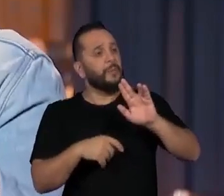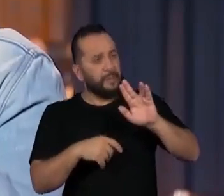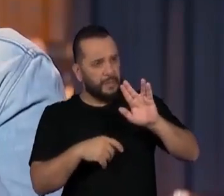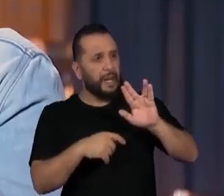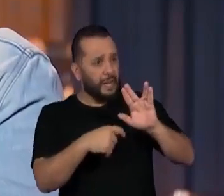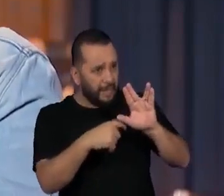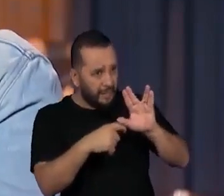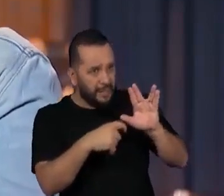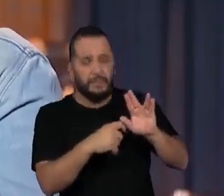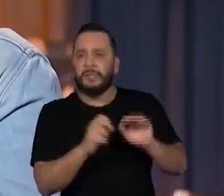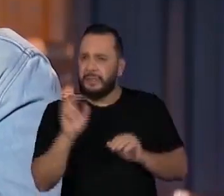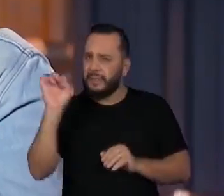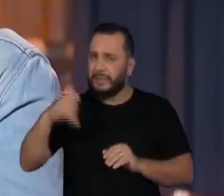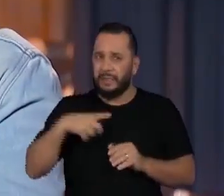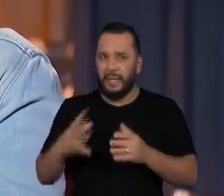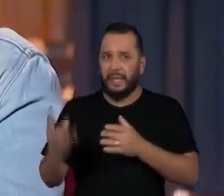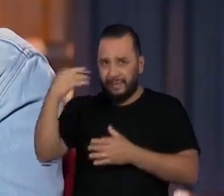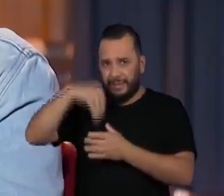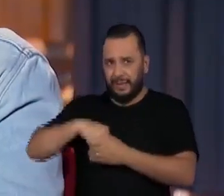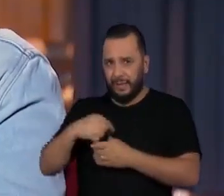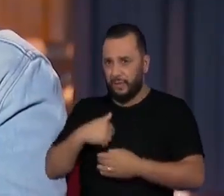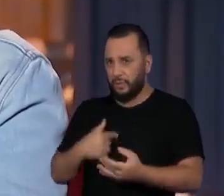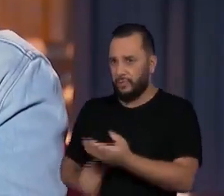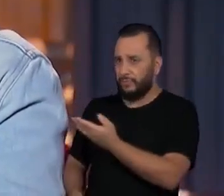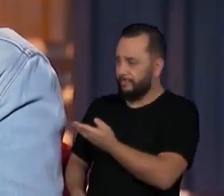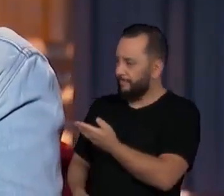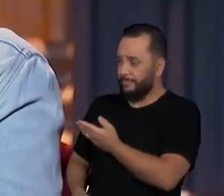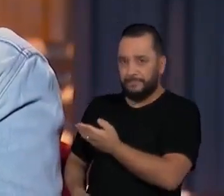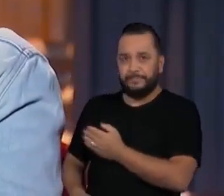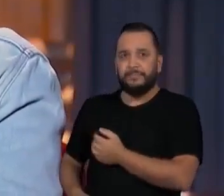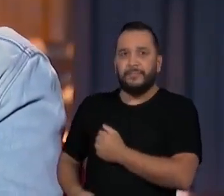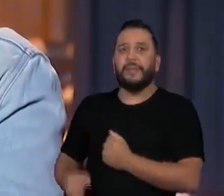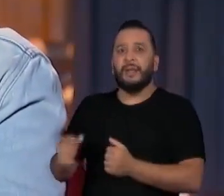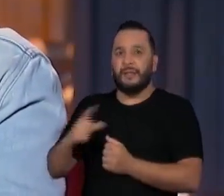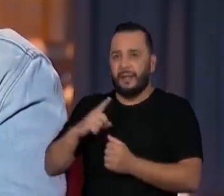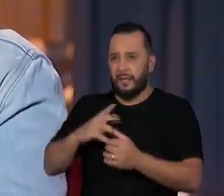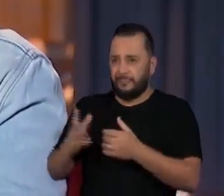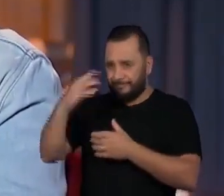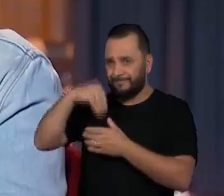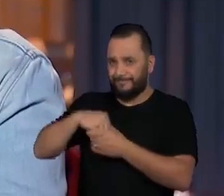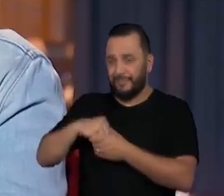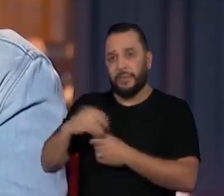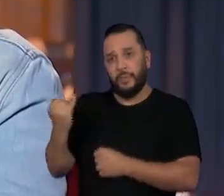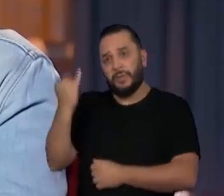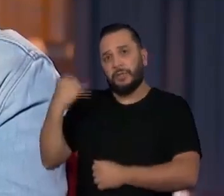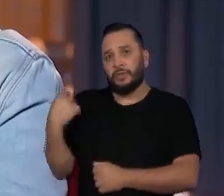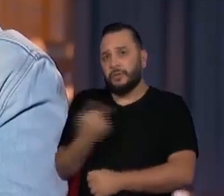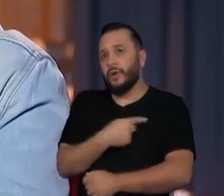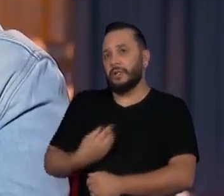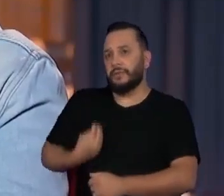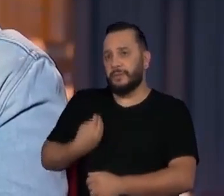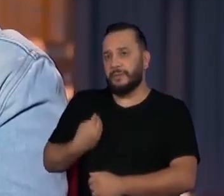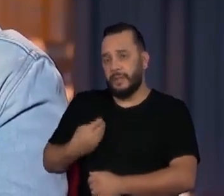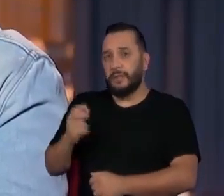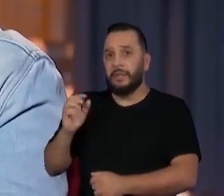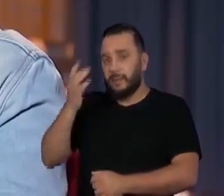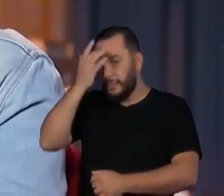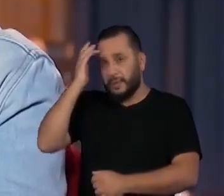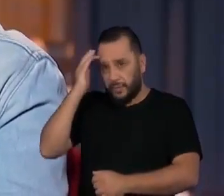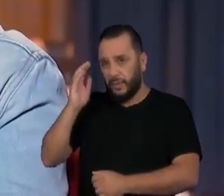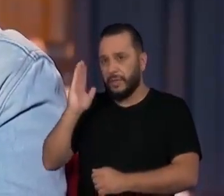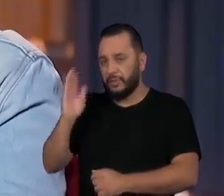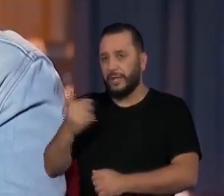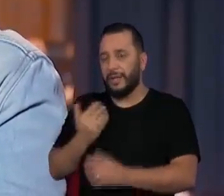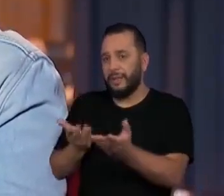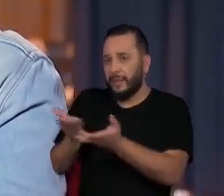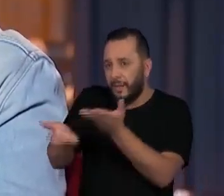O interno que é muito importante tem como mas não veremos e quando a pessoa se trata com uma substância